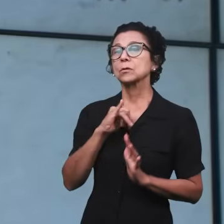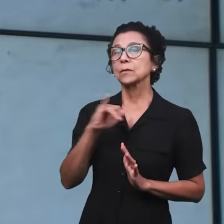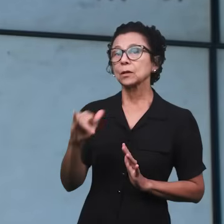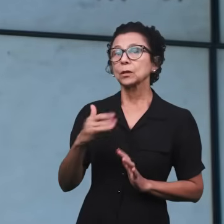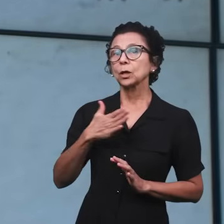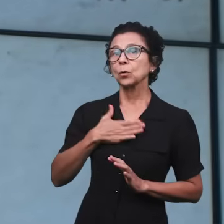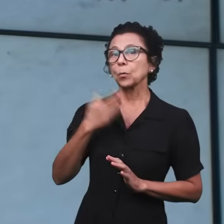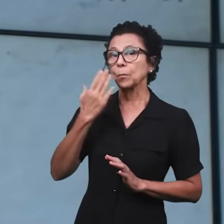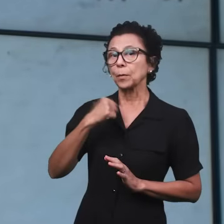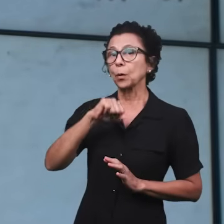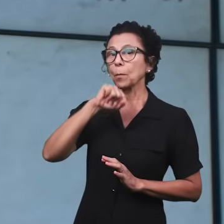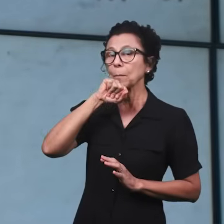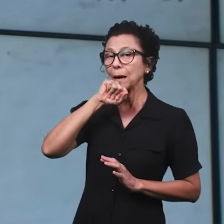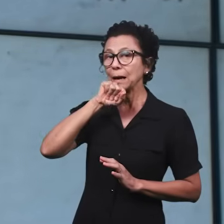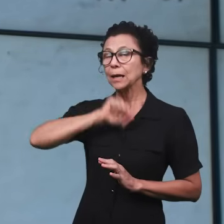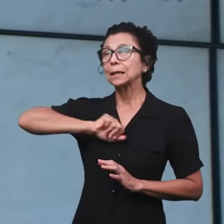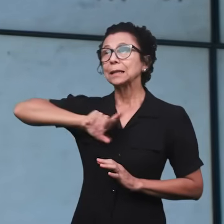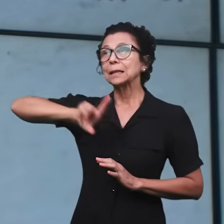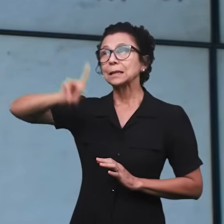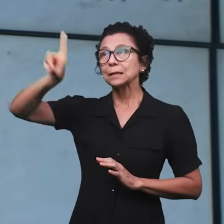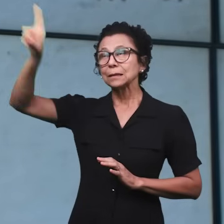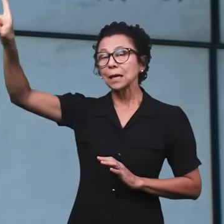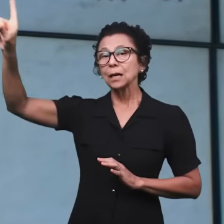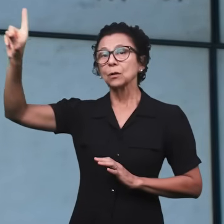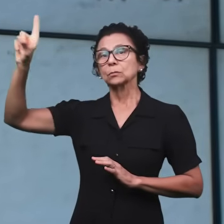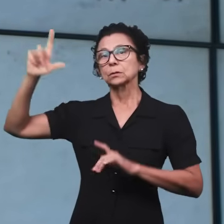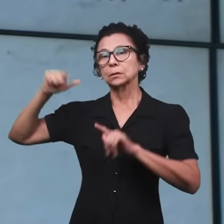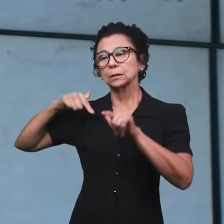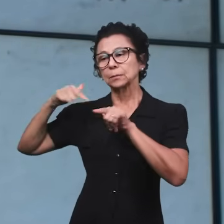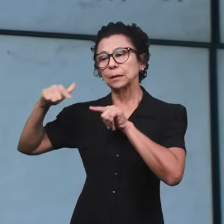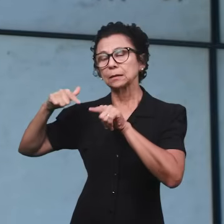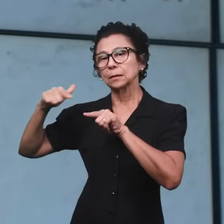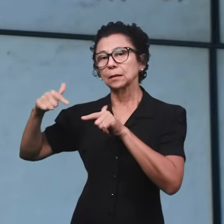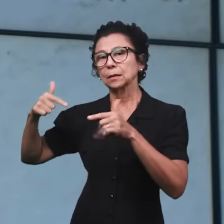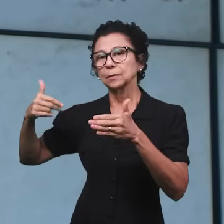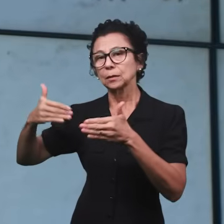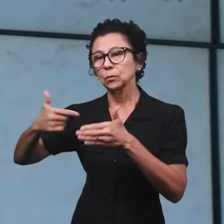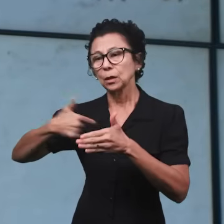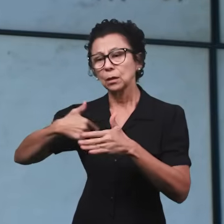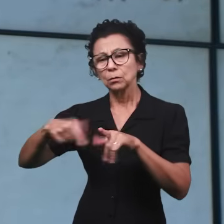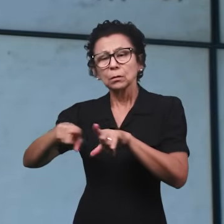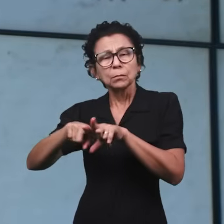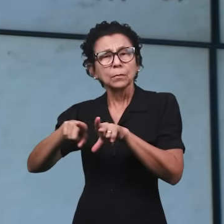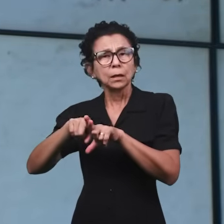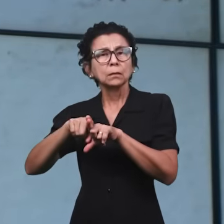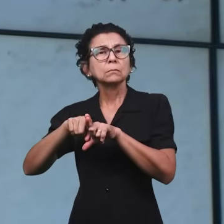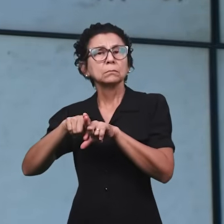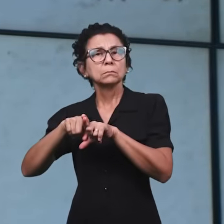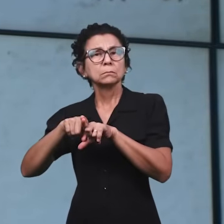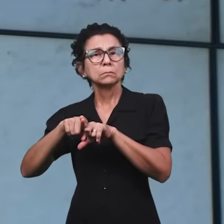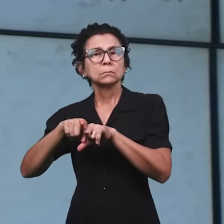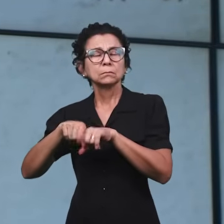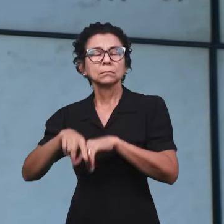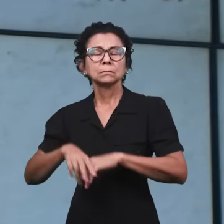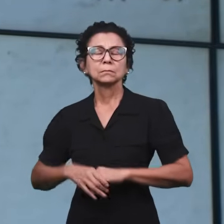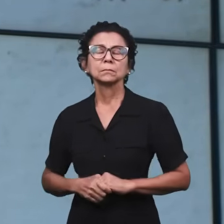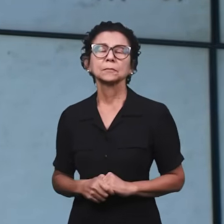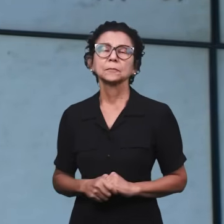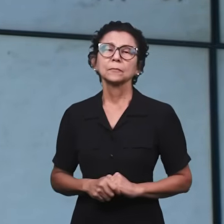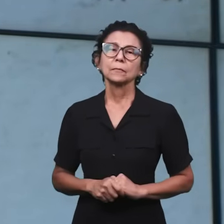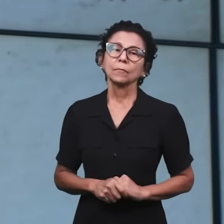e eu trabalho também. Ou seja, o filho vai replicar o comportamento dos pais. Então, assim, pode até ser um